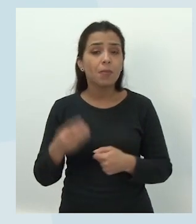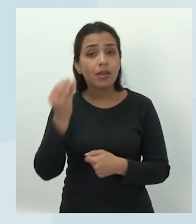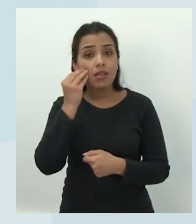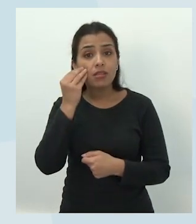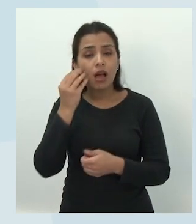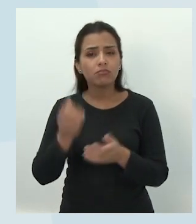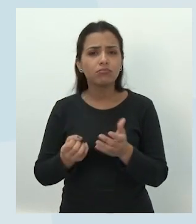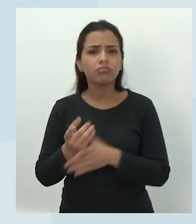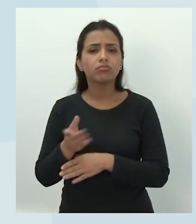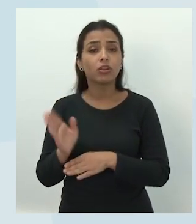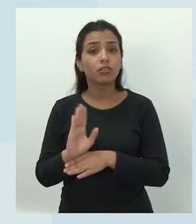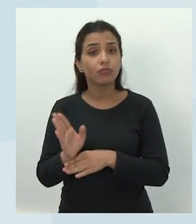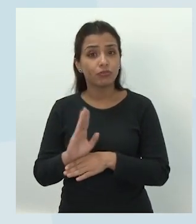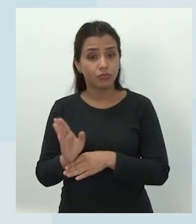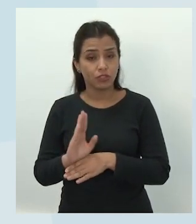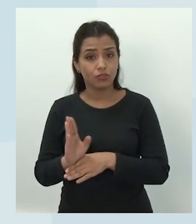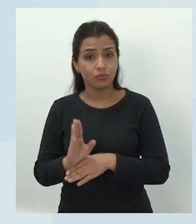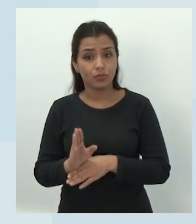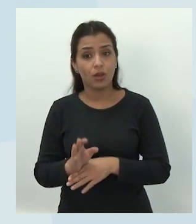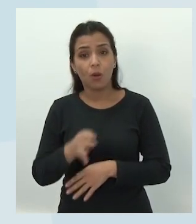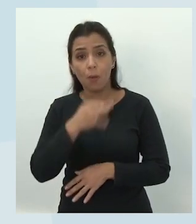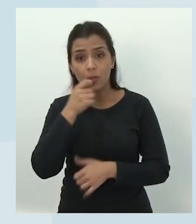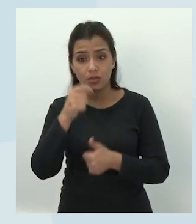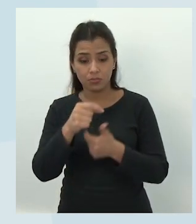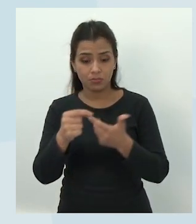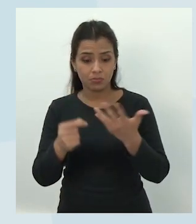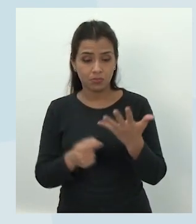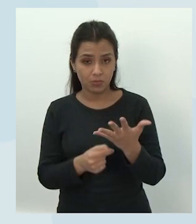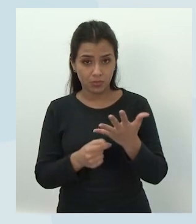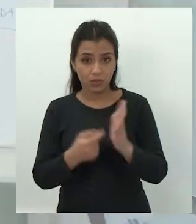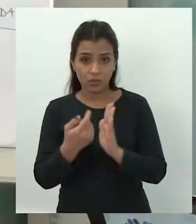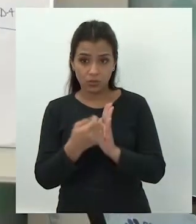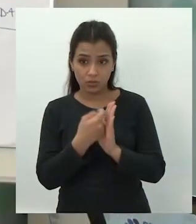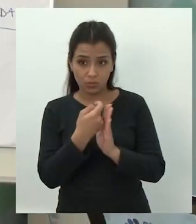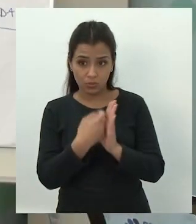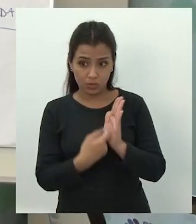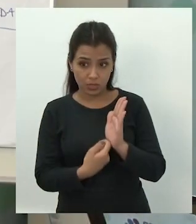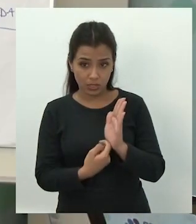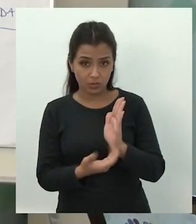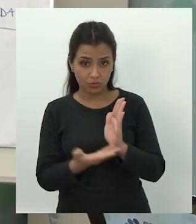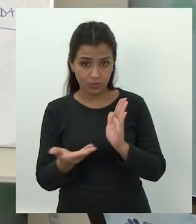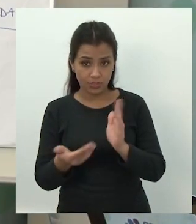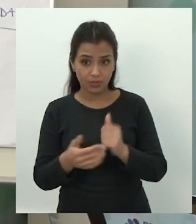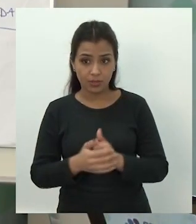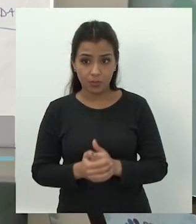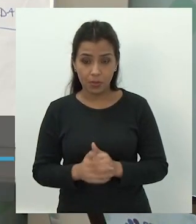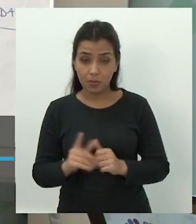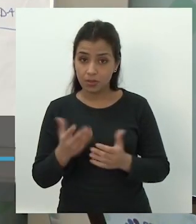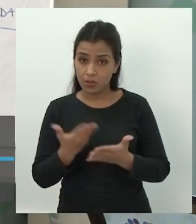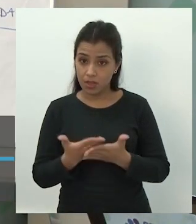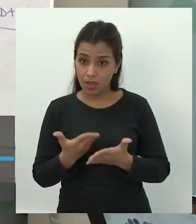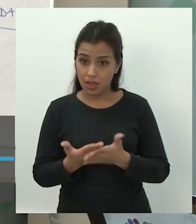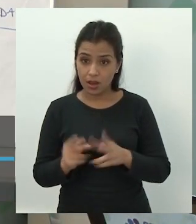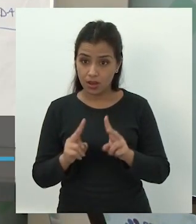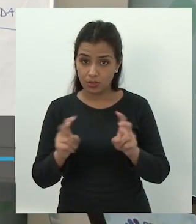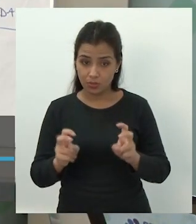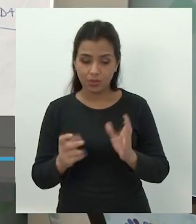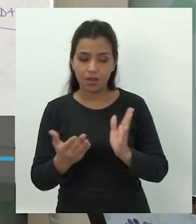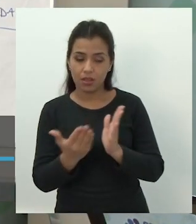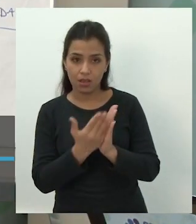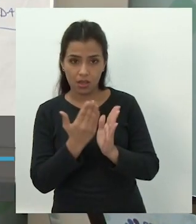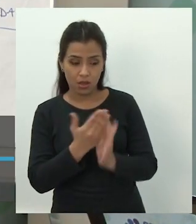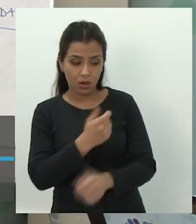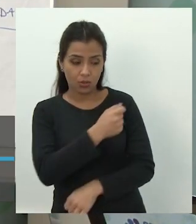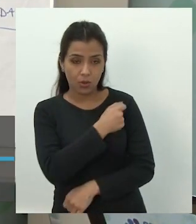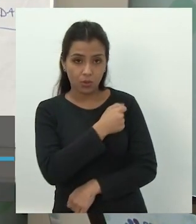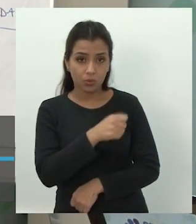animação? Comentem, então, né, tudo isso aí no caderno de vocês. Lembre-se, gente, esta aula é um recorte do caderno do aluno e do